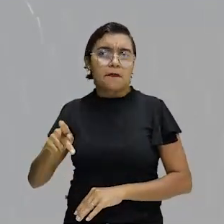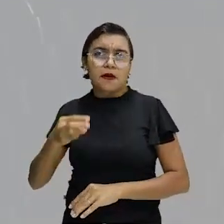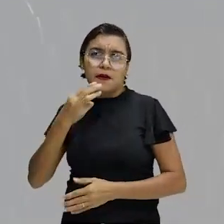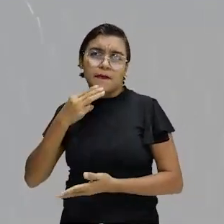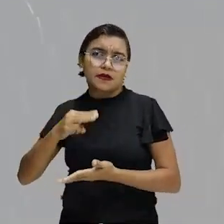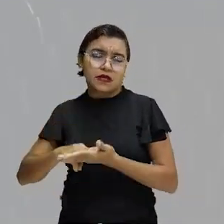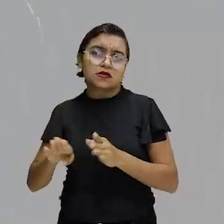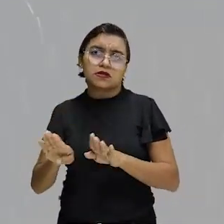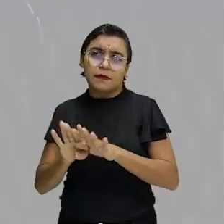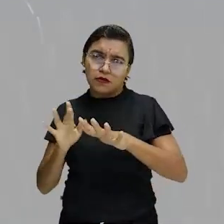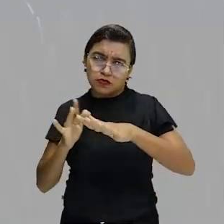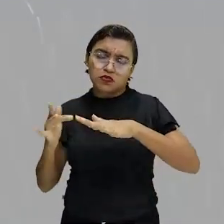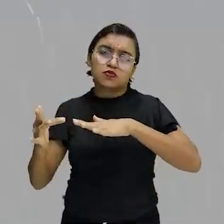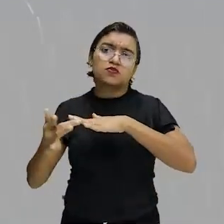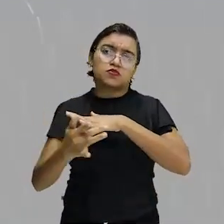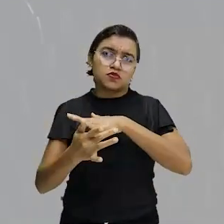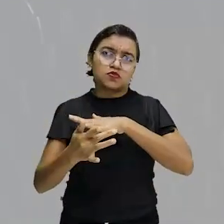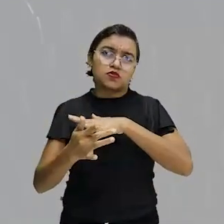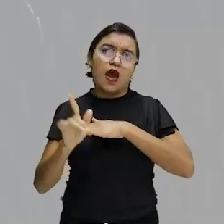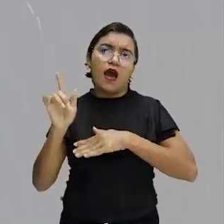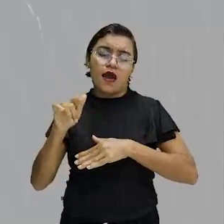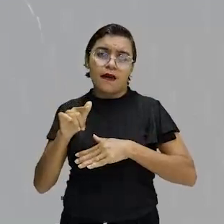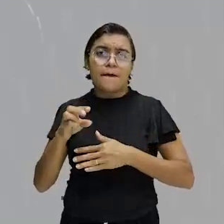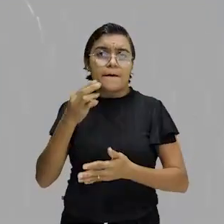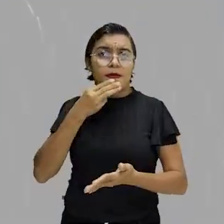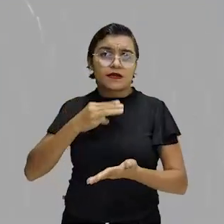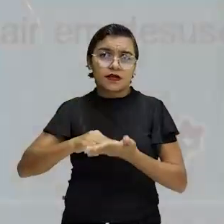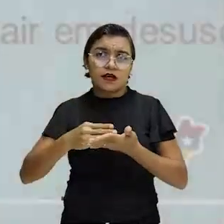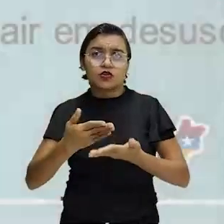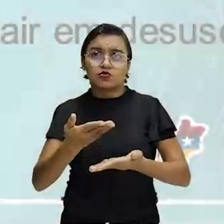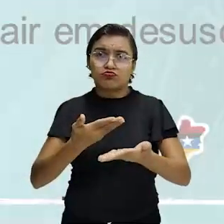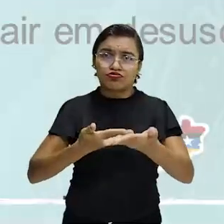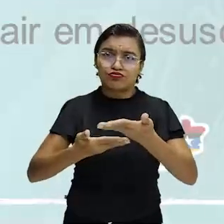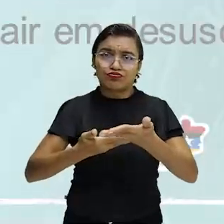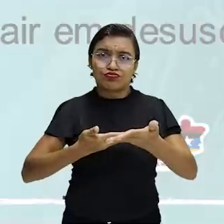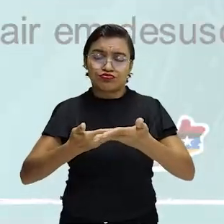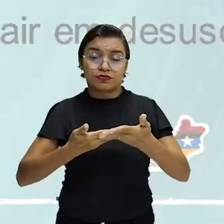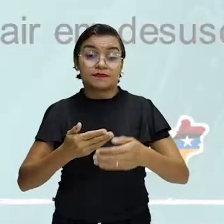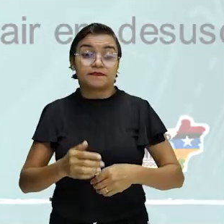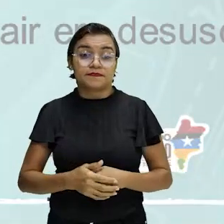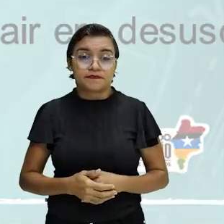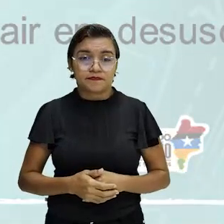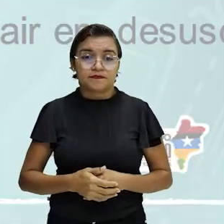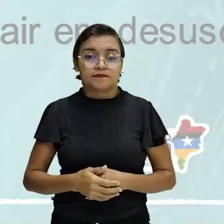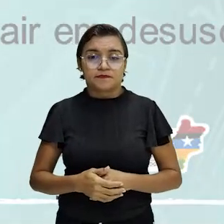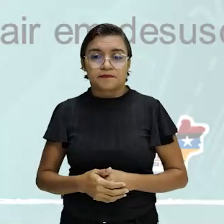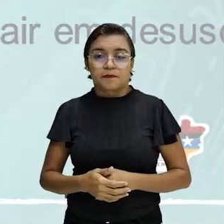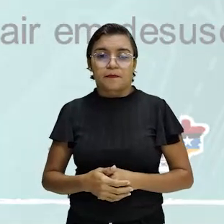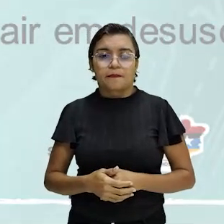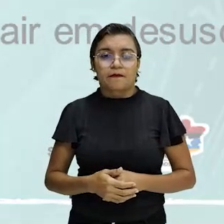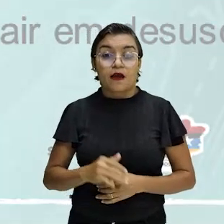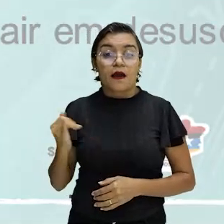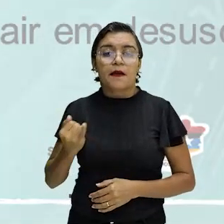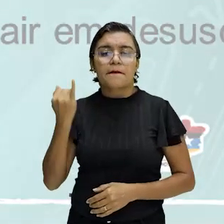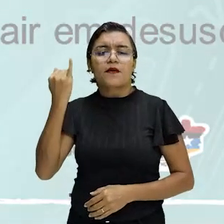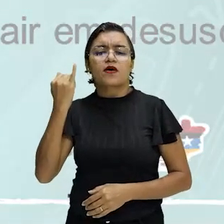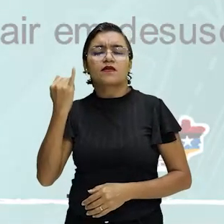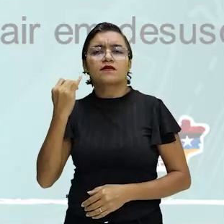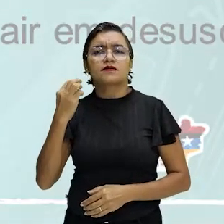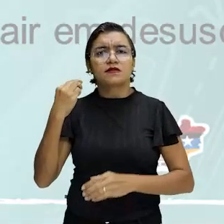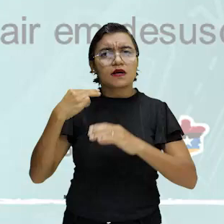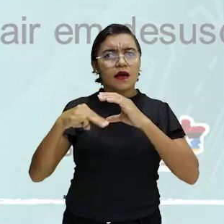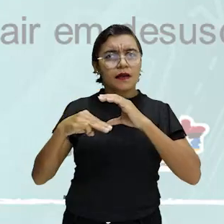sociais. Acabou sendo também uma ferramenta de troca de mensagens. Qual a importância do correio eletrônico? Então, se nós